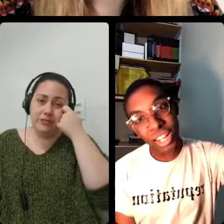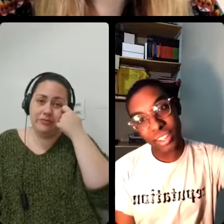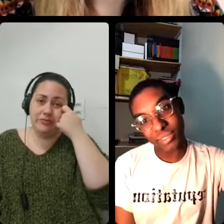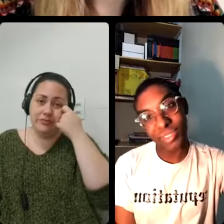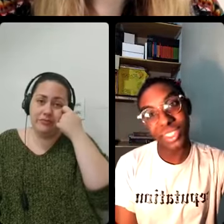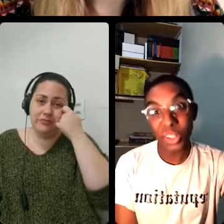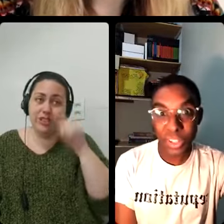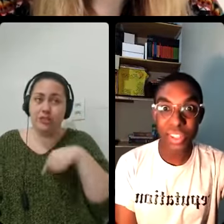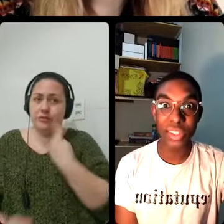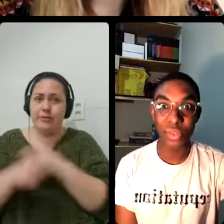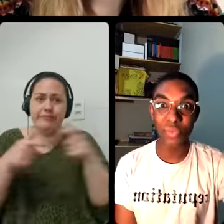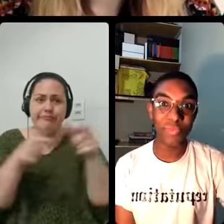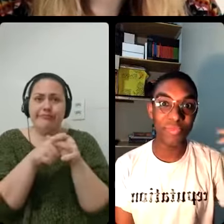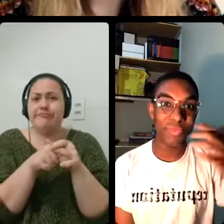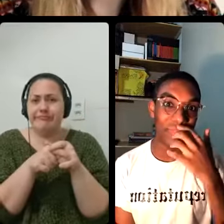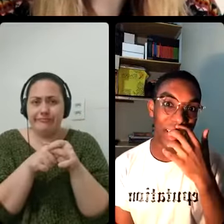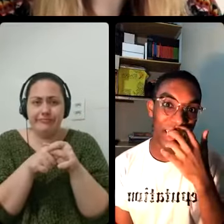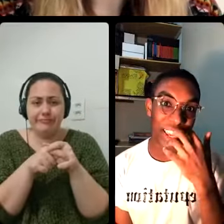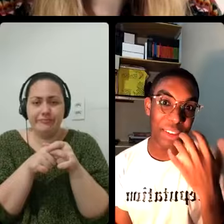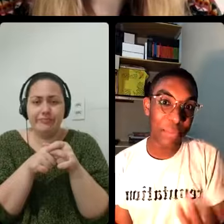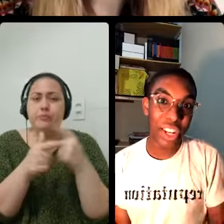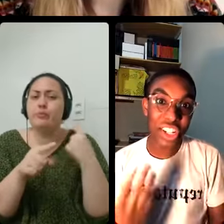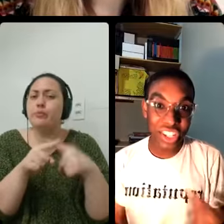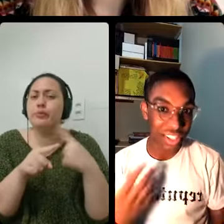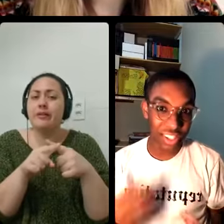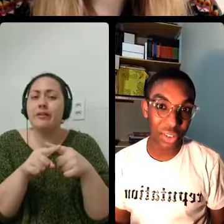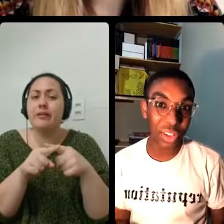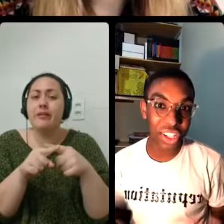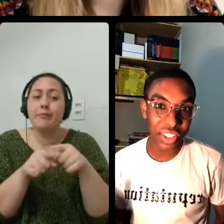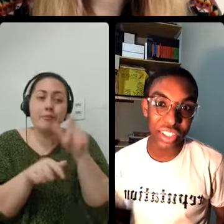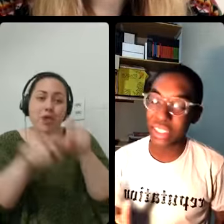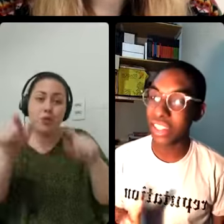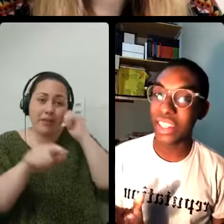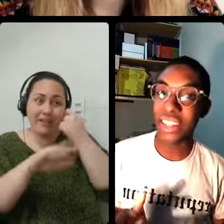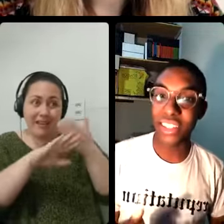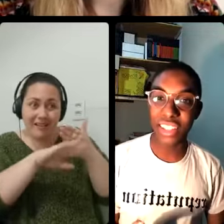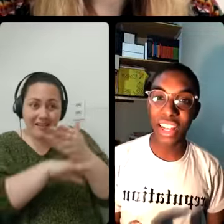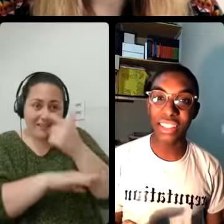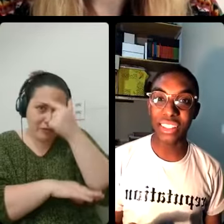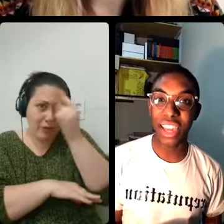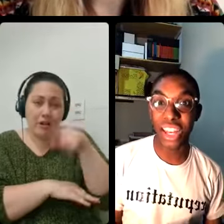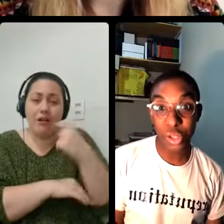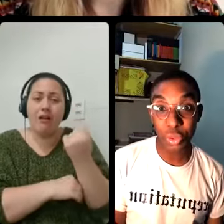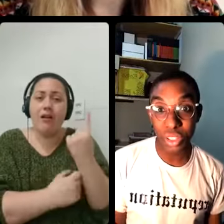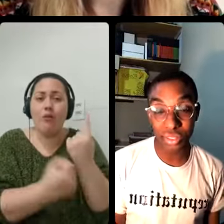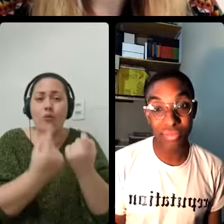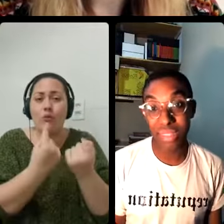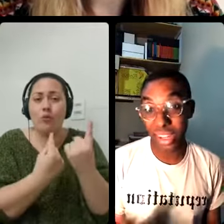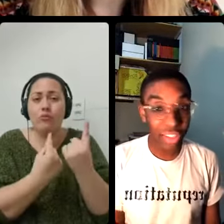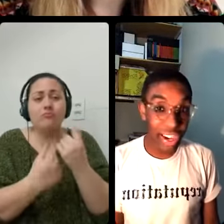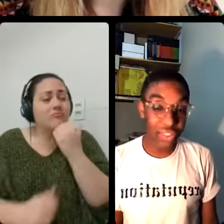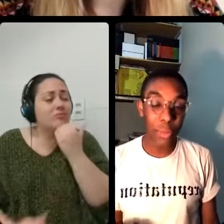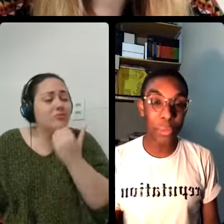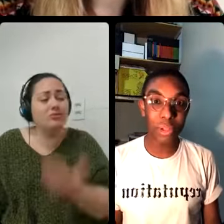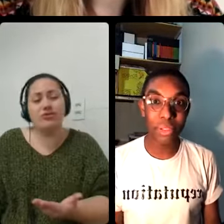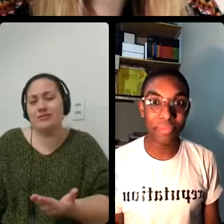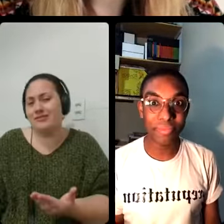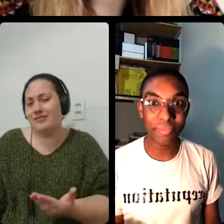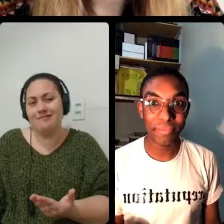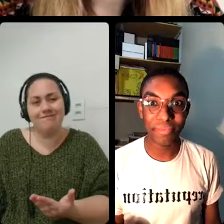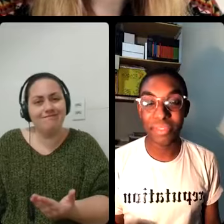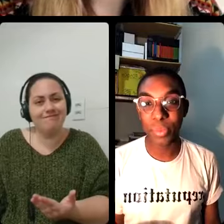chegam lá são exceção, né? E aí, para a gente, exceção não adianta de nada. Ela ajuda, mas ela não vai resolver o